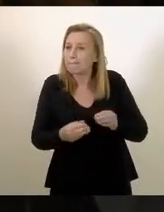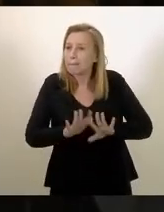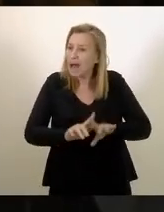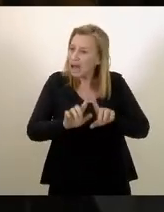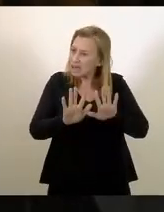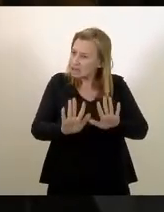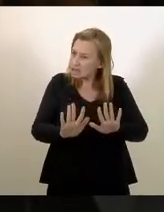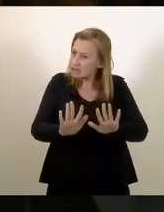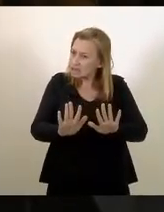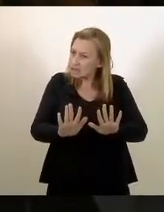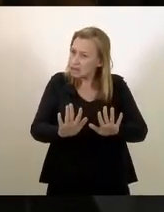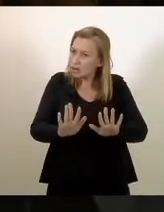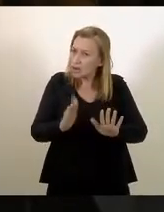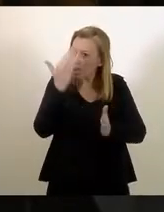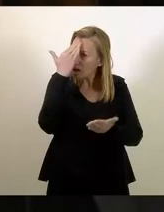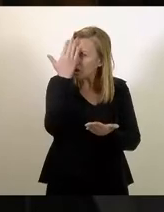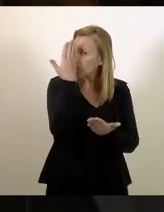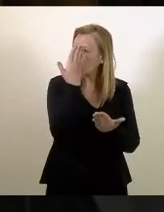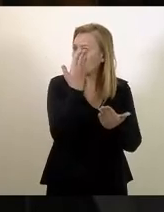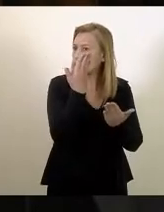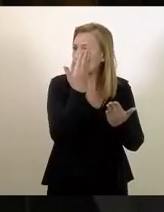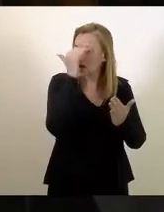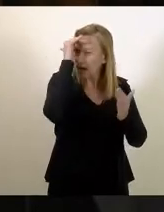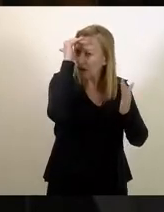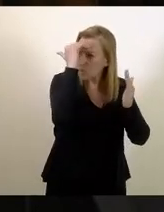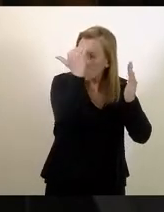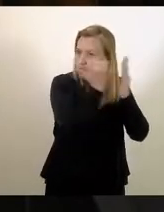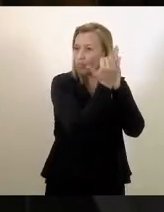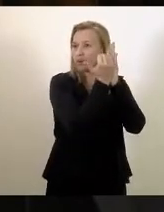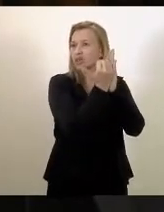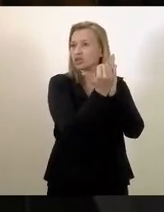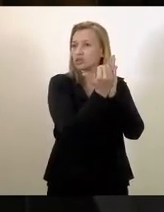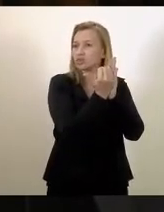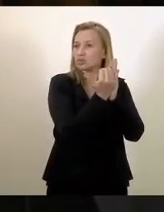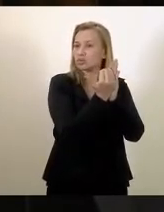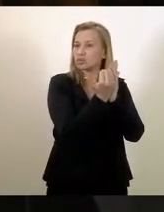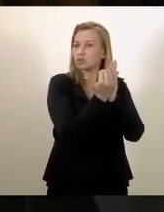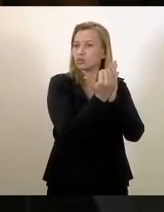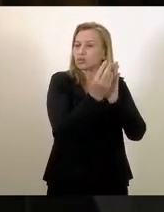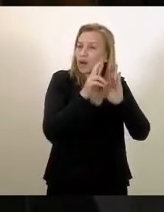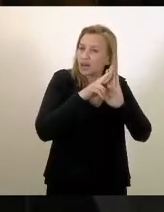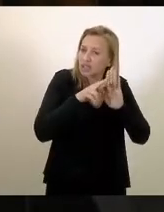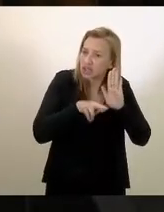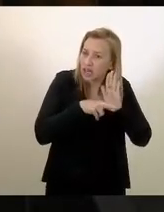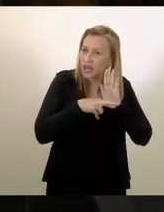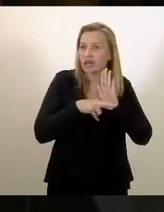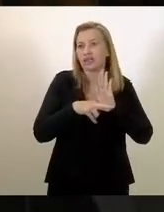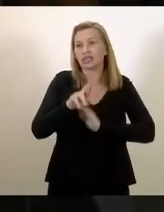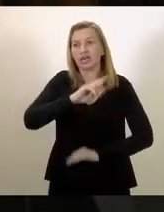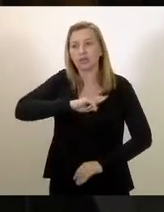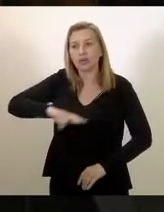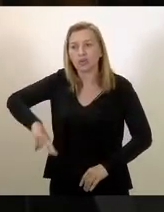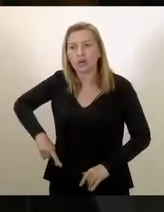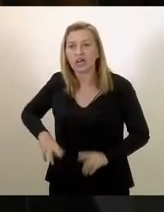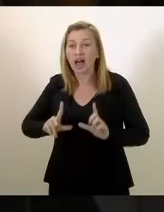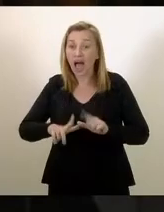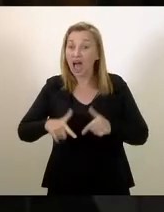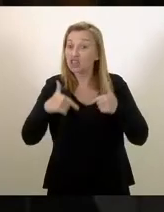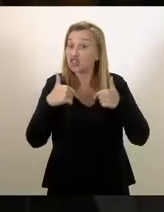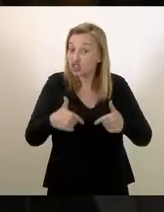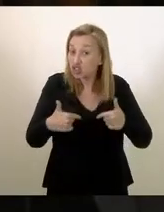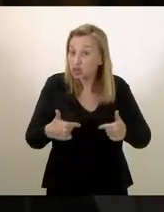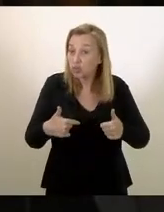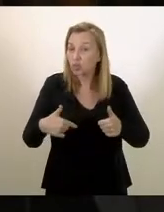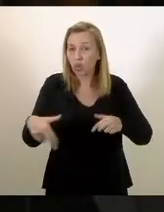os preceitos republicanos agindo em